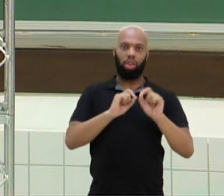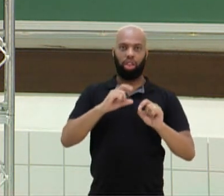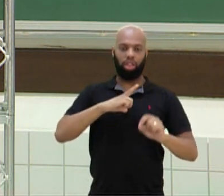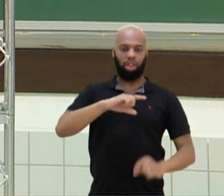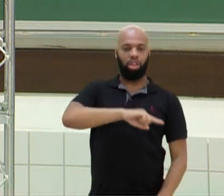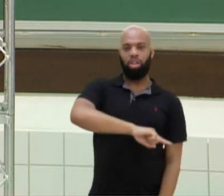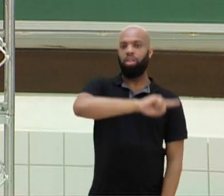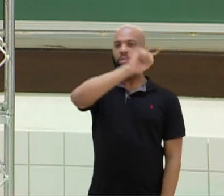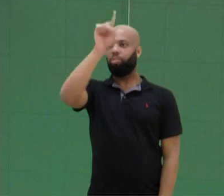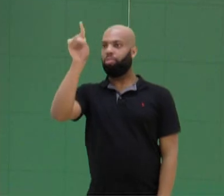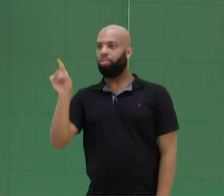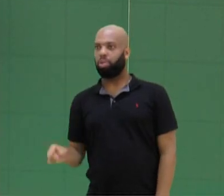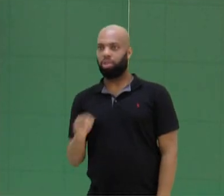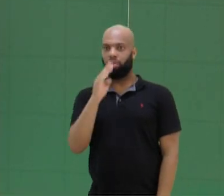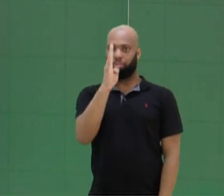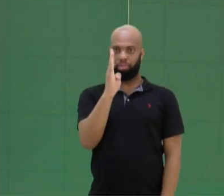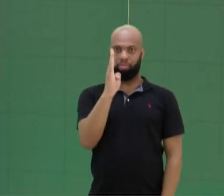0,25, que é 1 quarto.